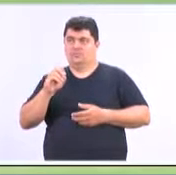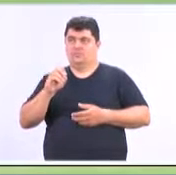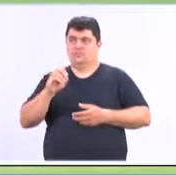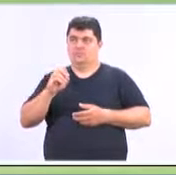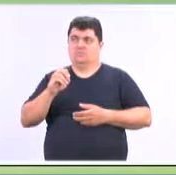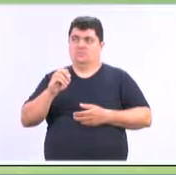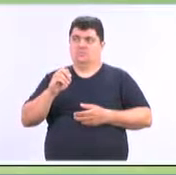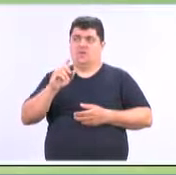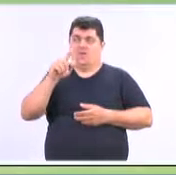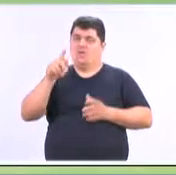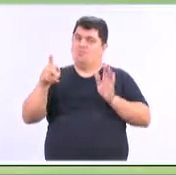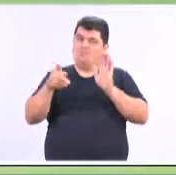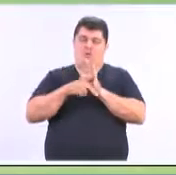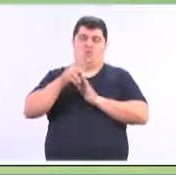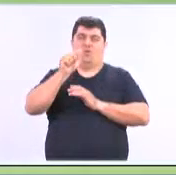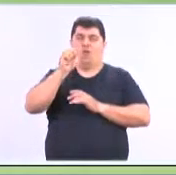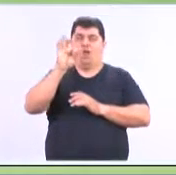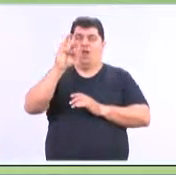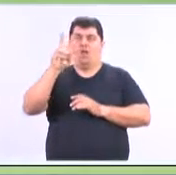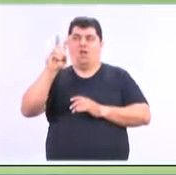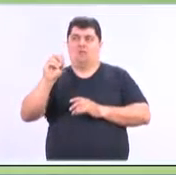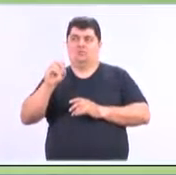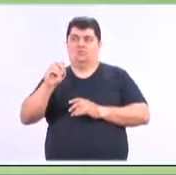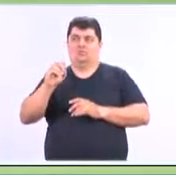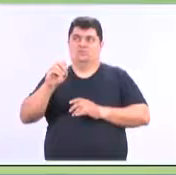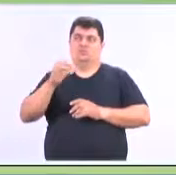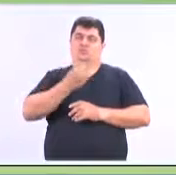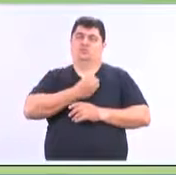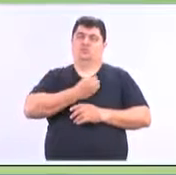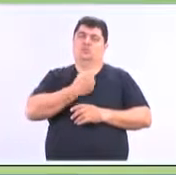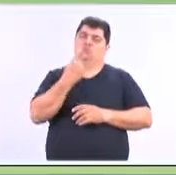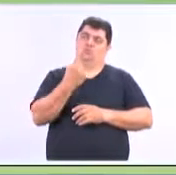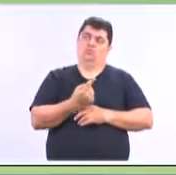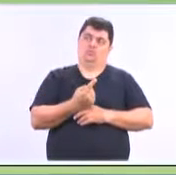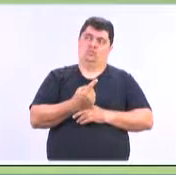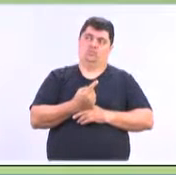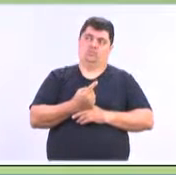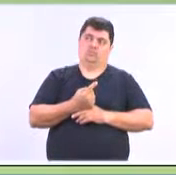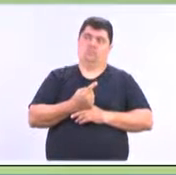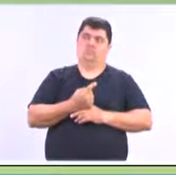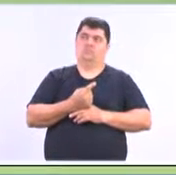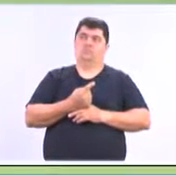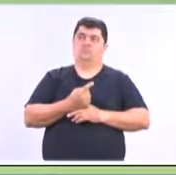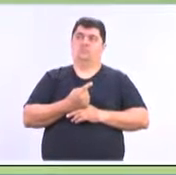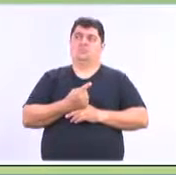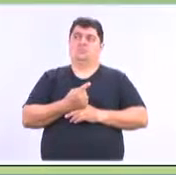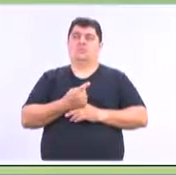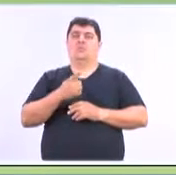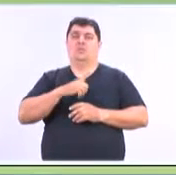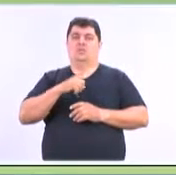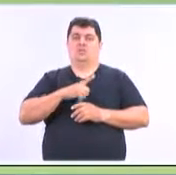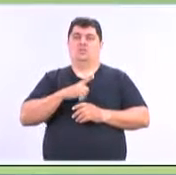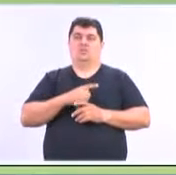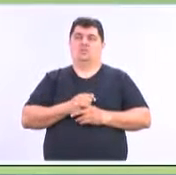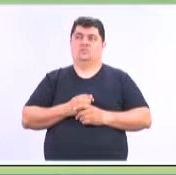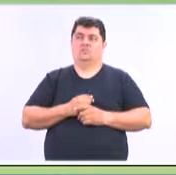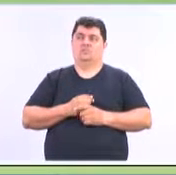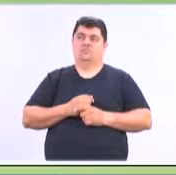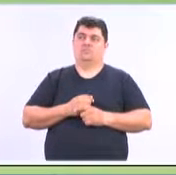Isso aqui é a definição de ativo. O que é que eu tenho de obrigação que faz que saia ativos? Professora